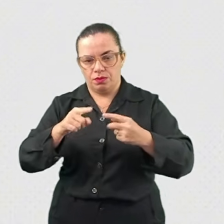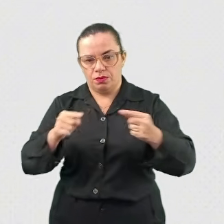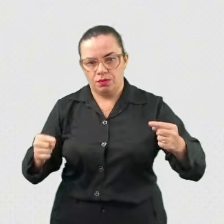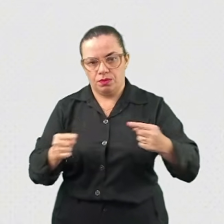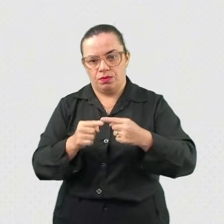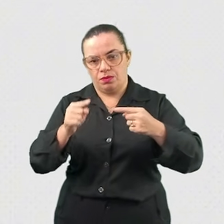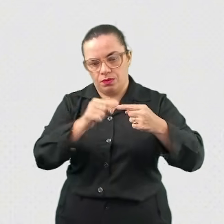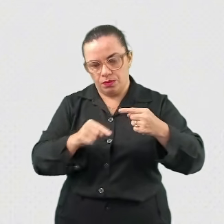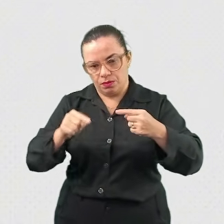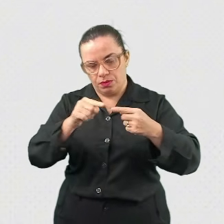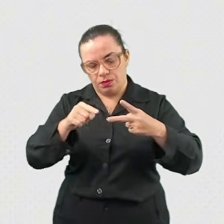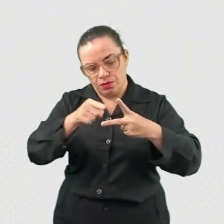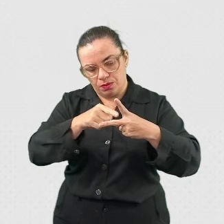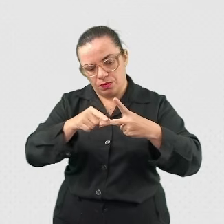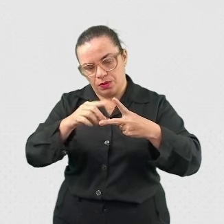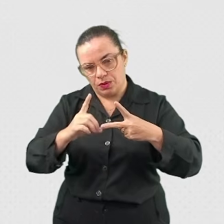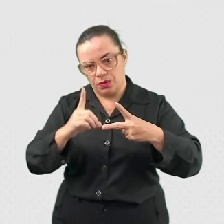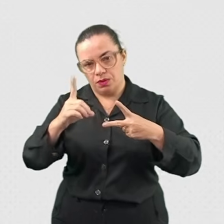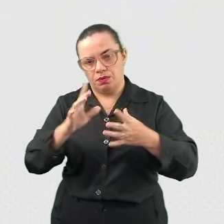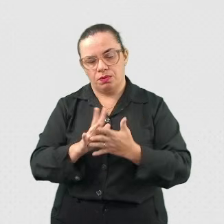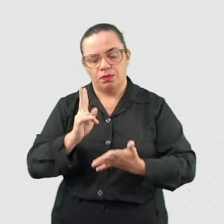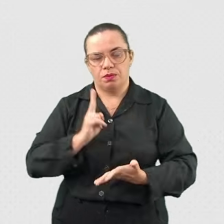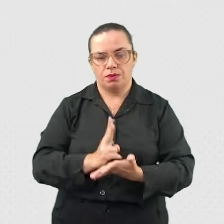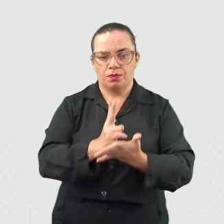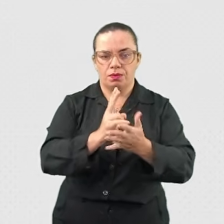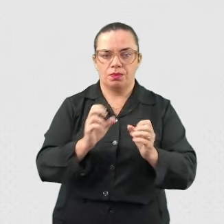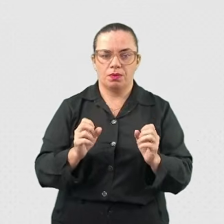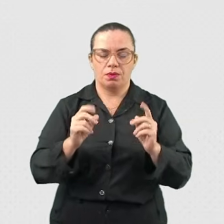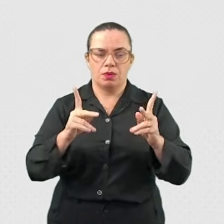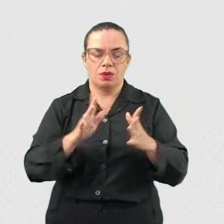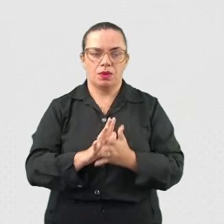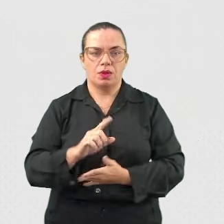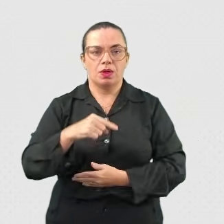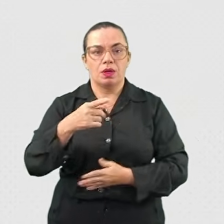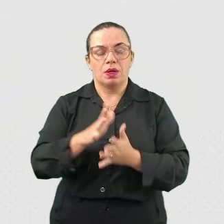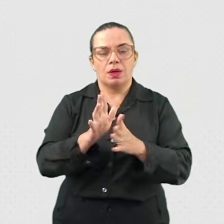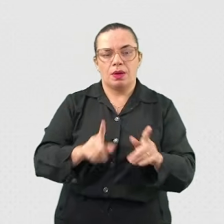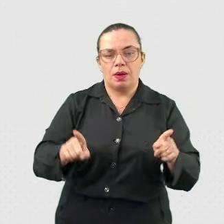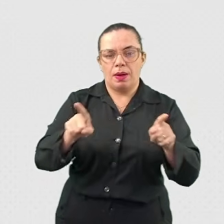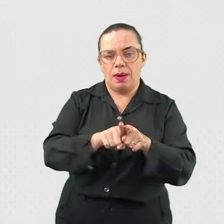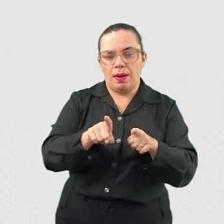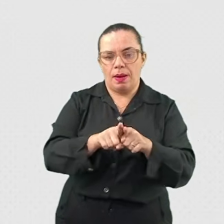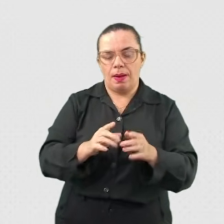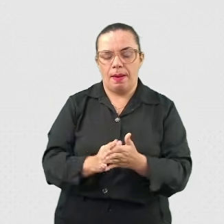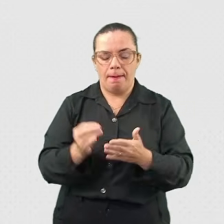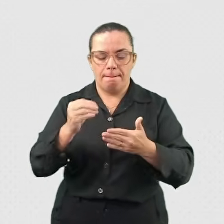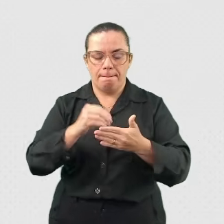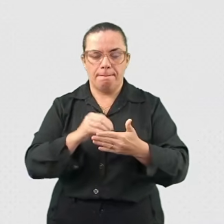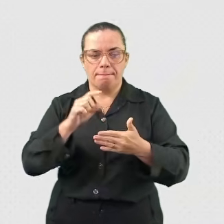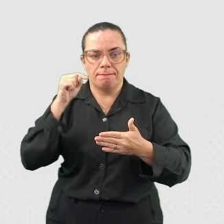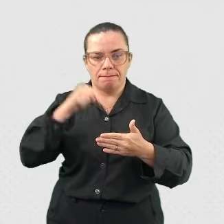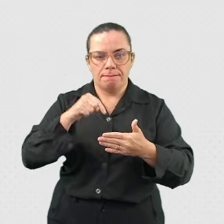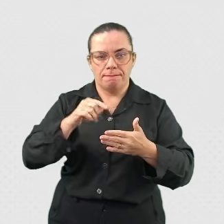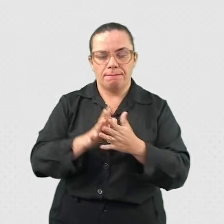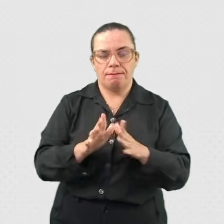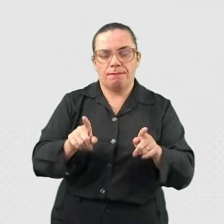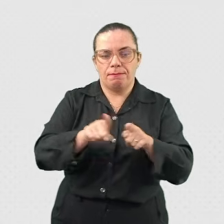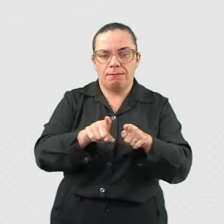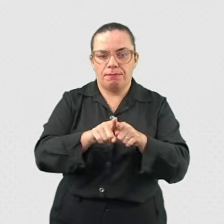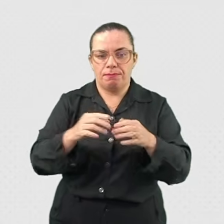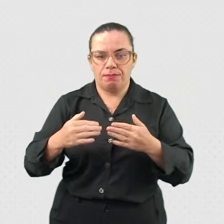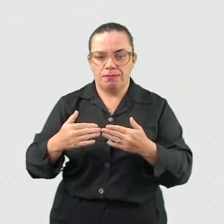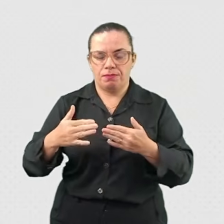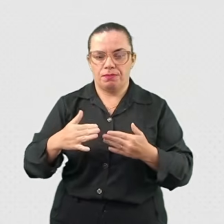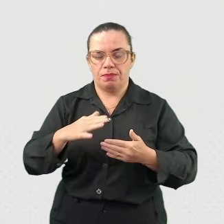D. E assim sucessivamente. Beleza? E além dos ângulos internos, você tem também os